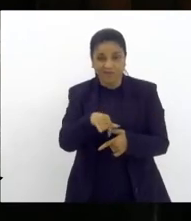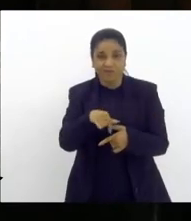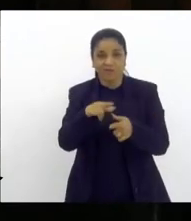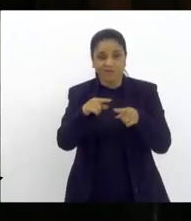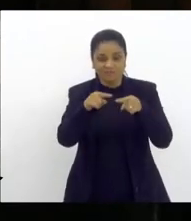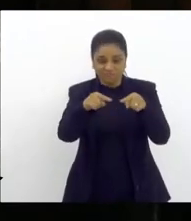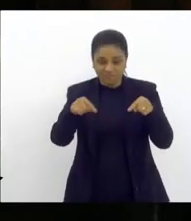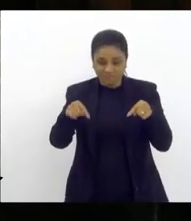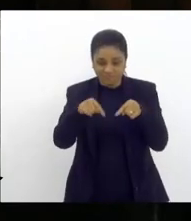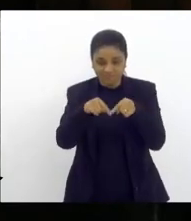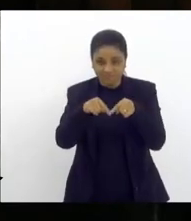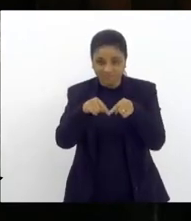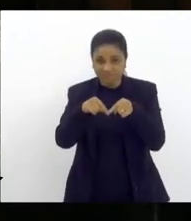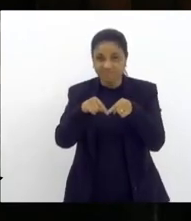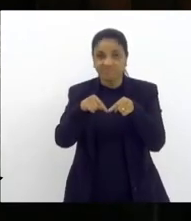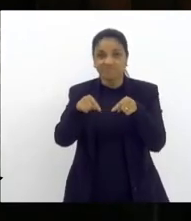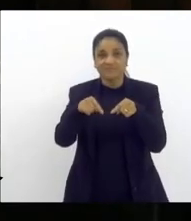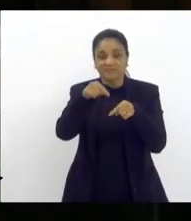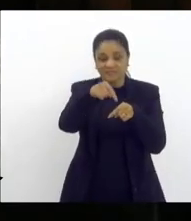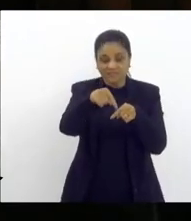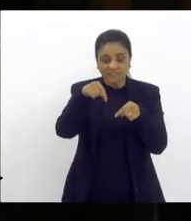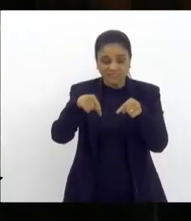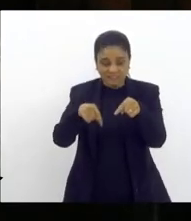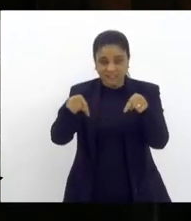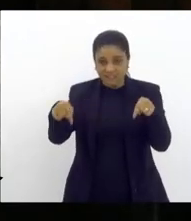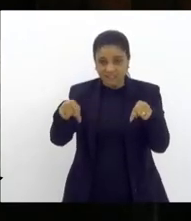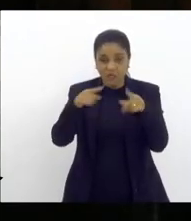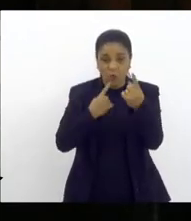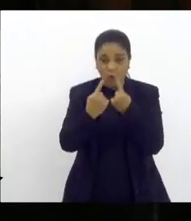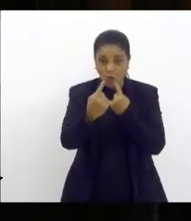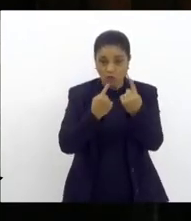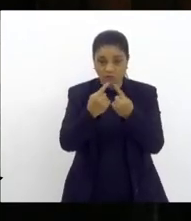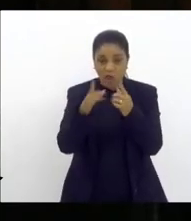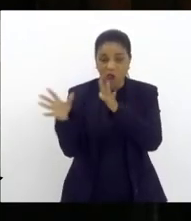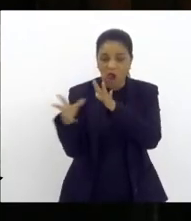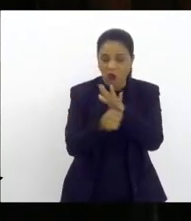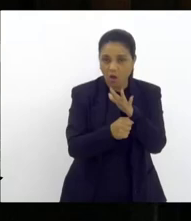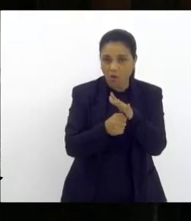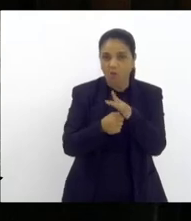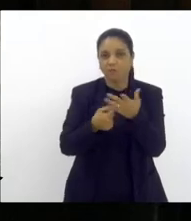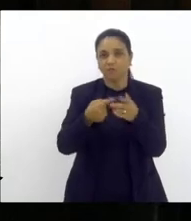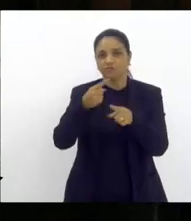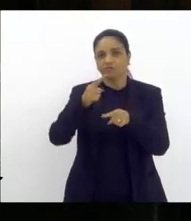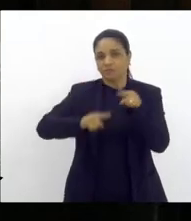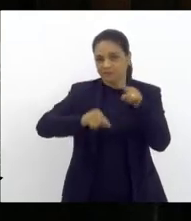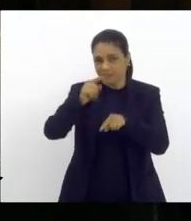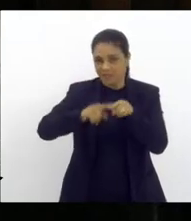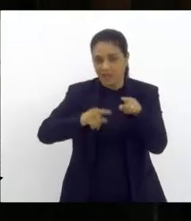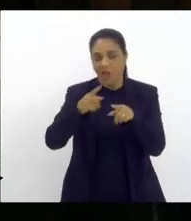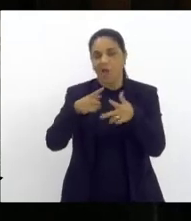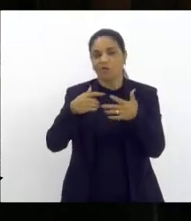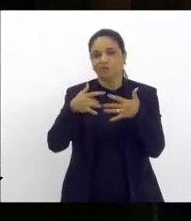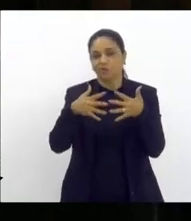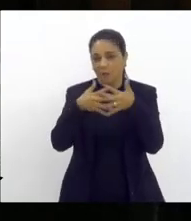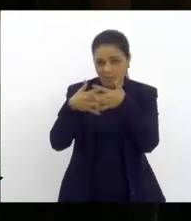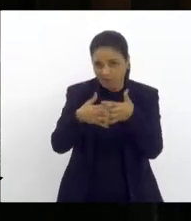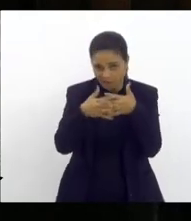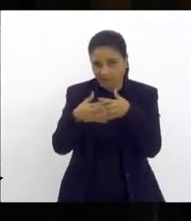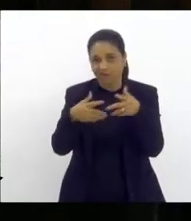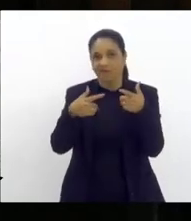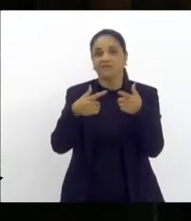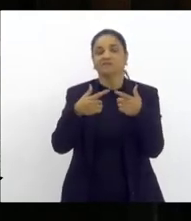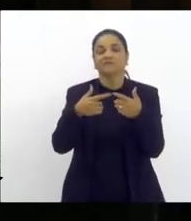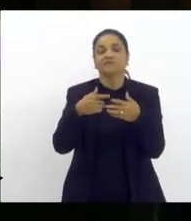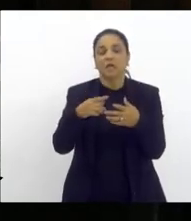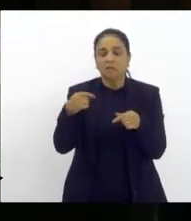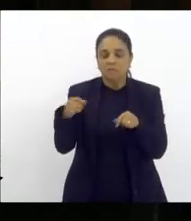Entroncamento das nossas rodovias é um roubo de carga O que impede a instalação de indústrias O que impede a instalação de